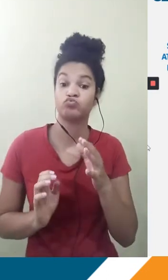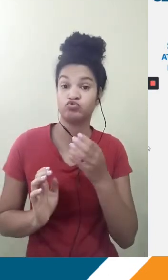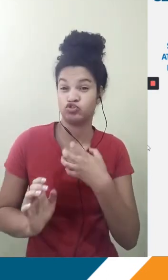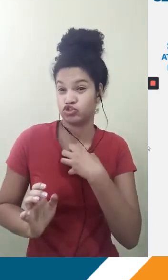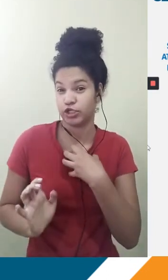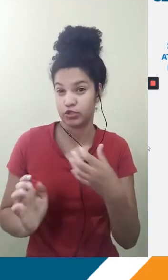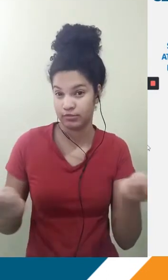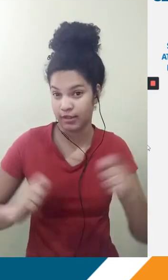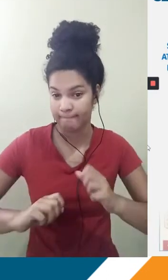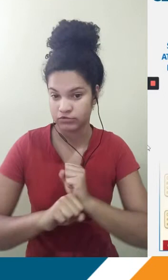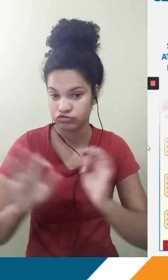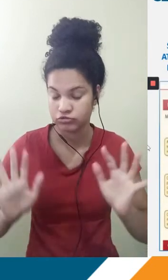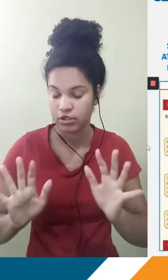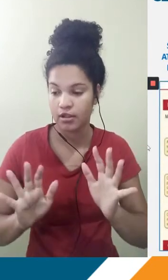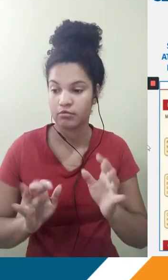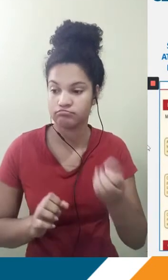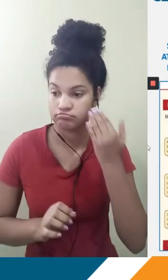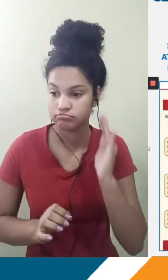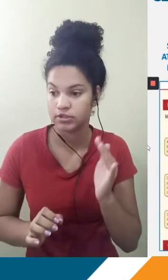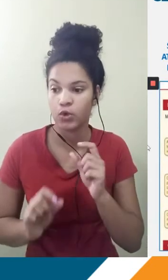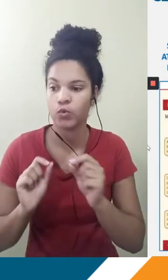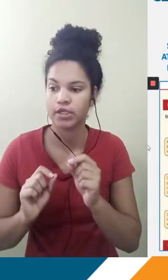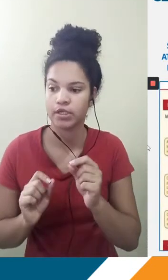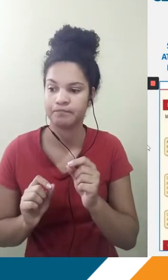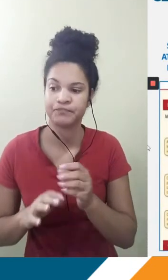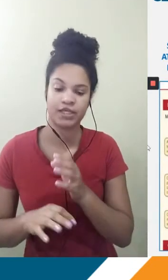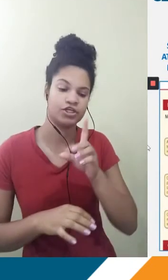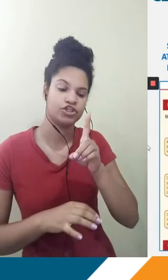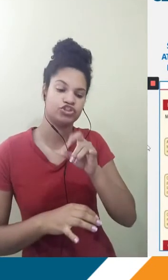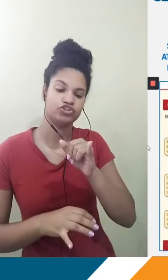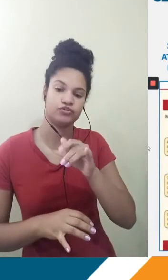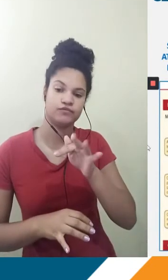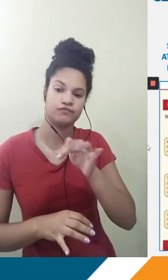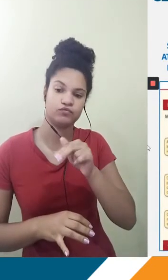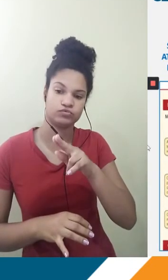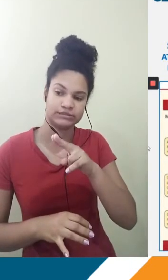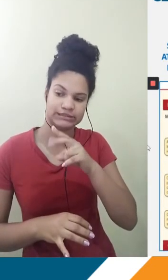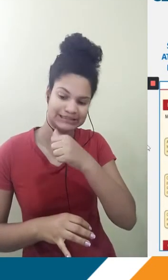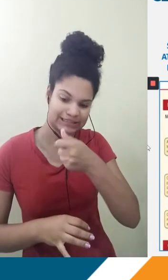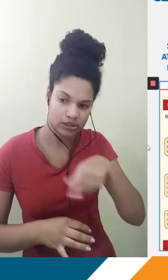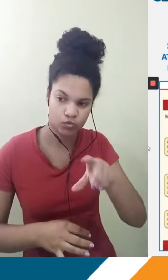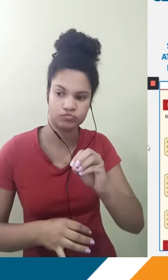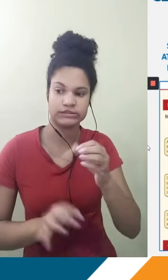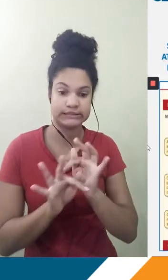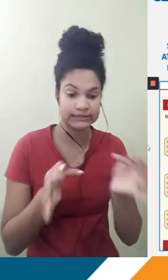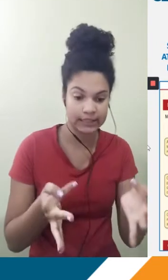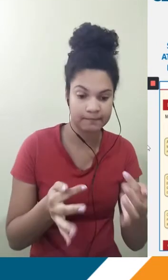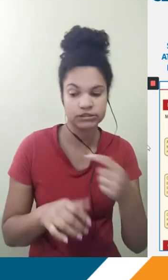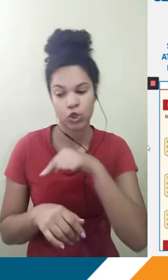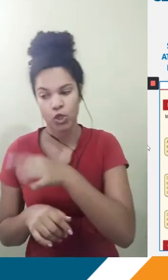há difusão simples e uma difusão facilitada. O que é difusão? É um processo de